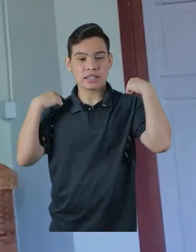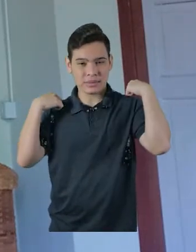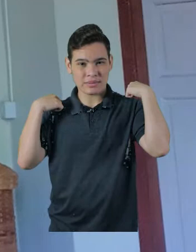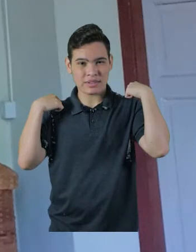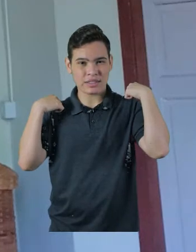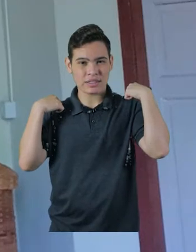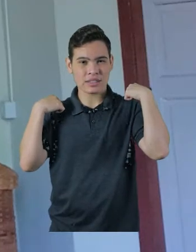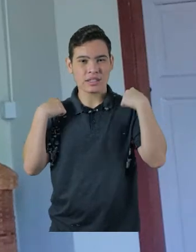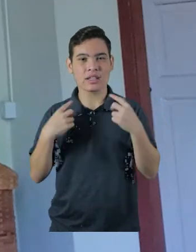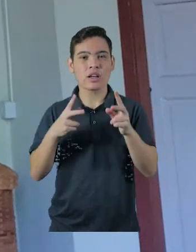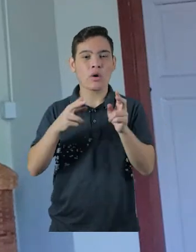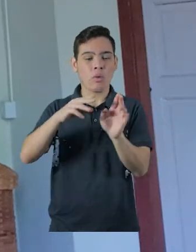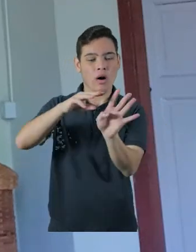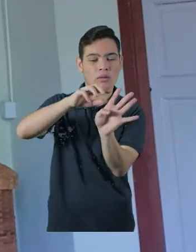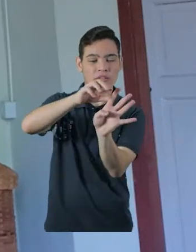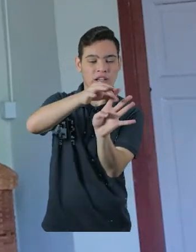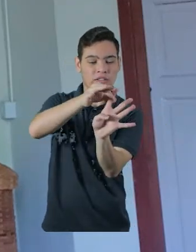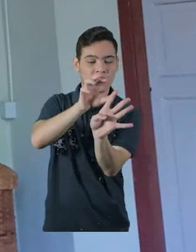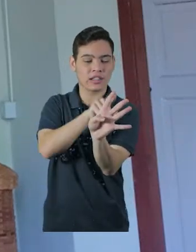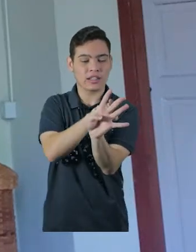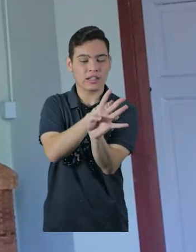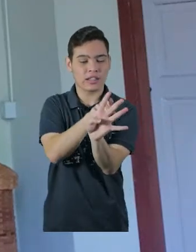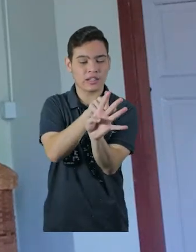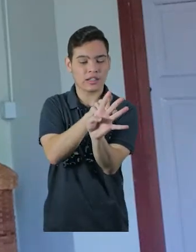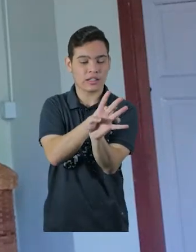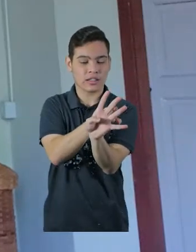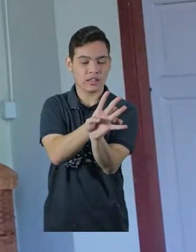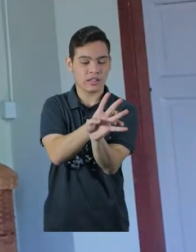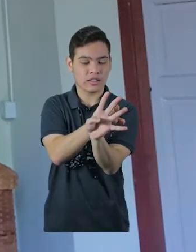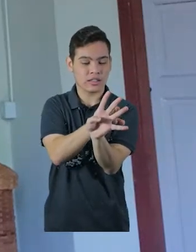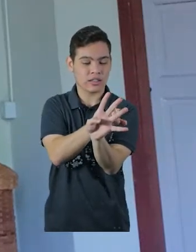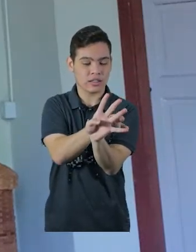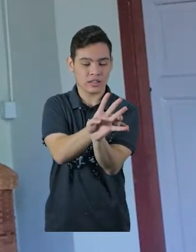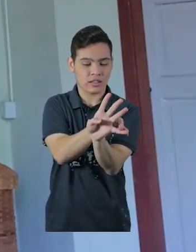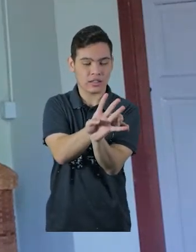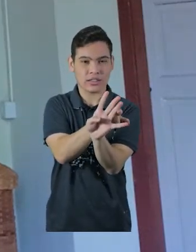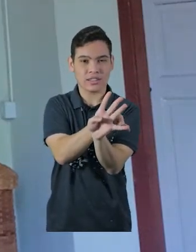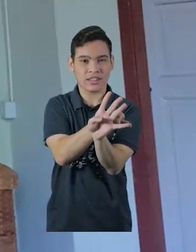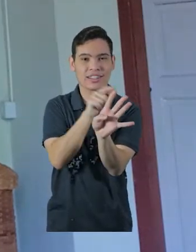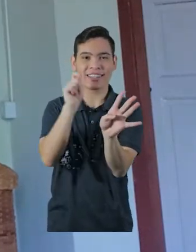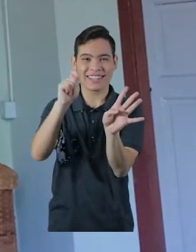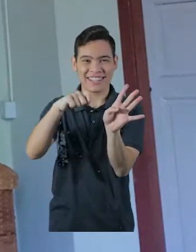criar espaço entre as vértebras. Então, o topo da cabeça